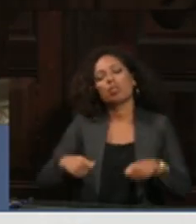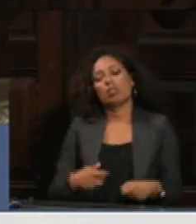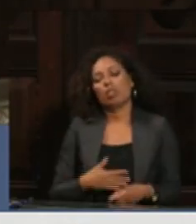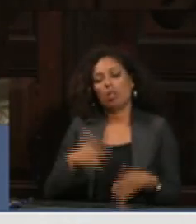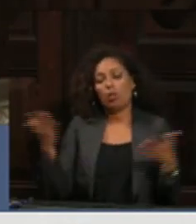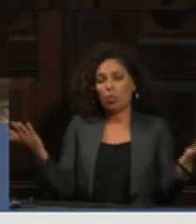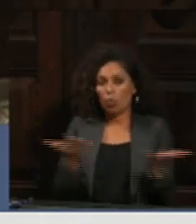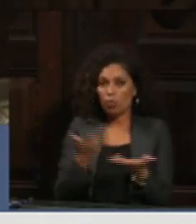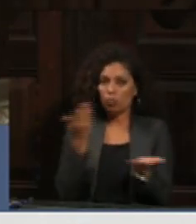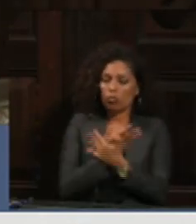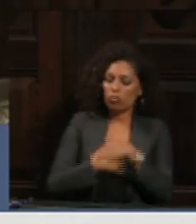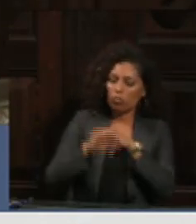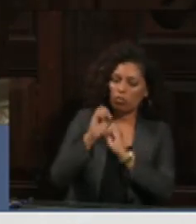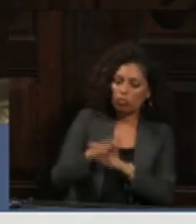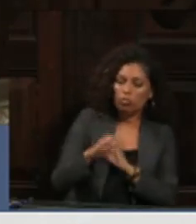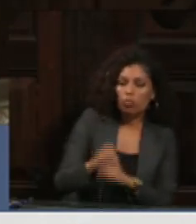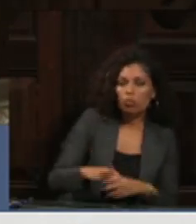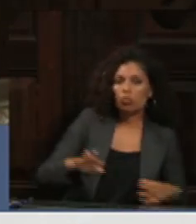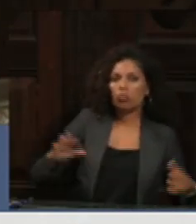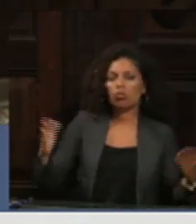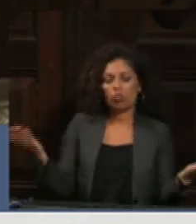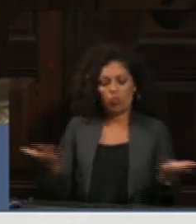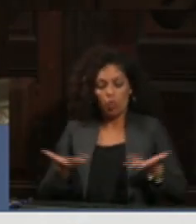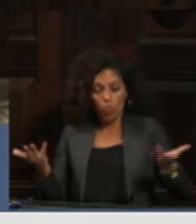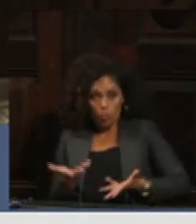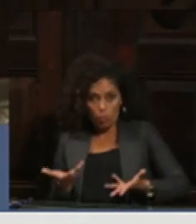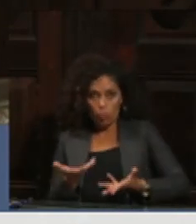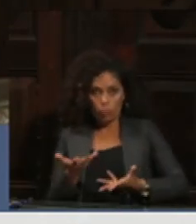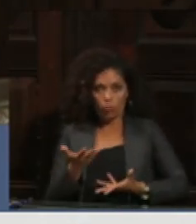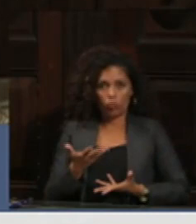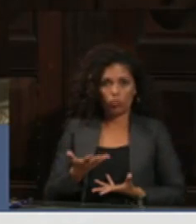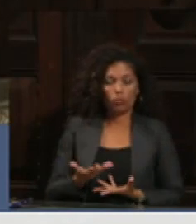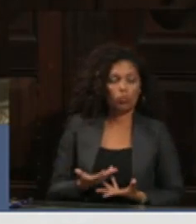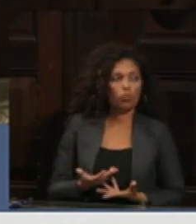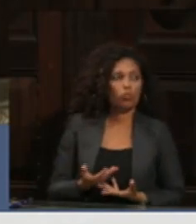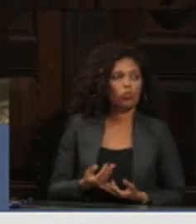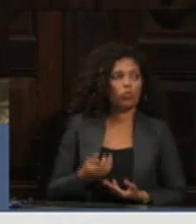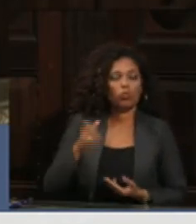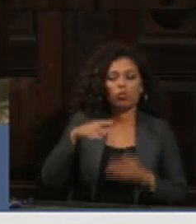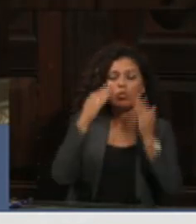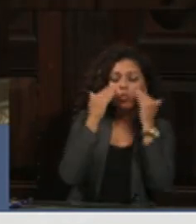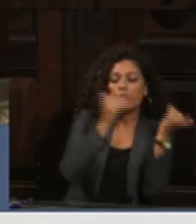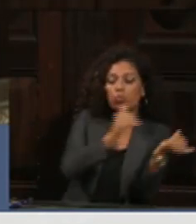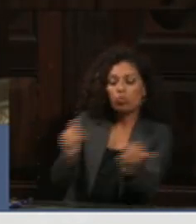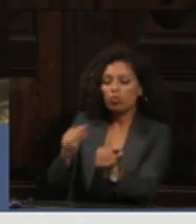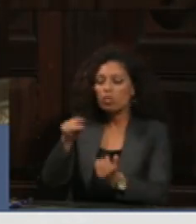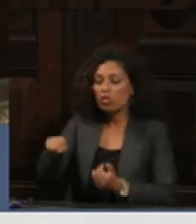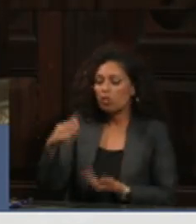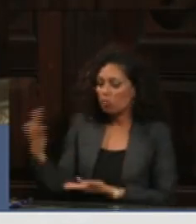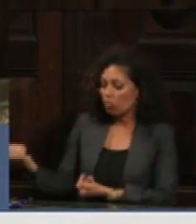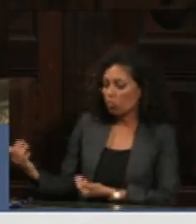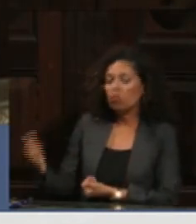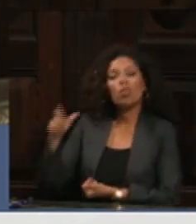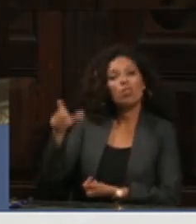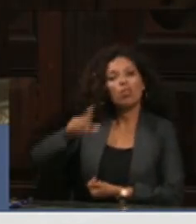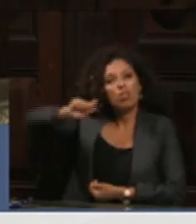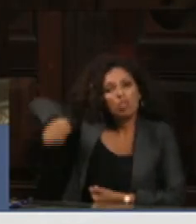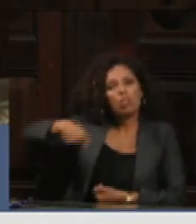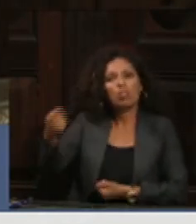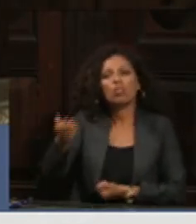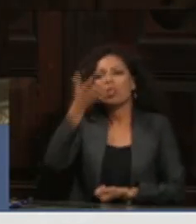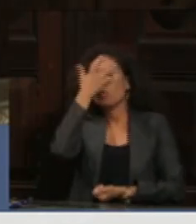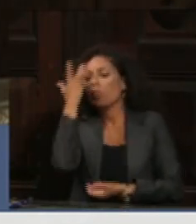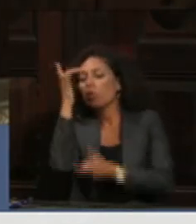desafio das escolas do século XXI para o jovem é tratá-lo como um ser humano pleno e não só como